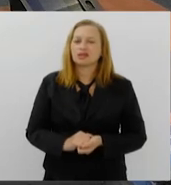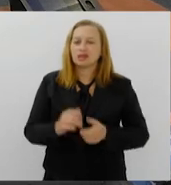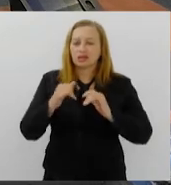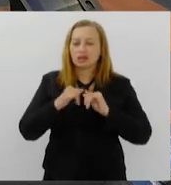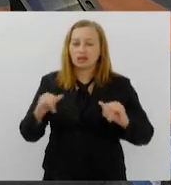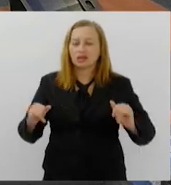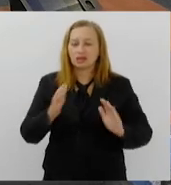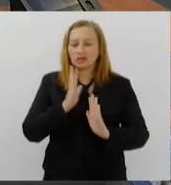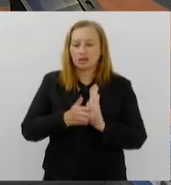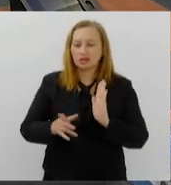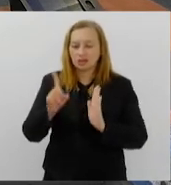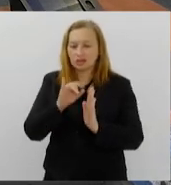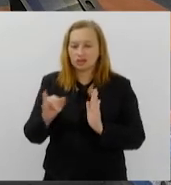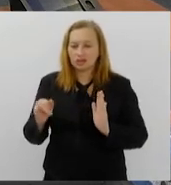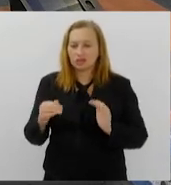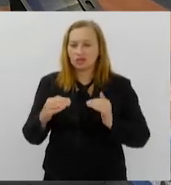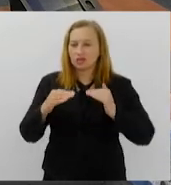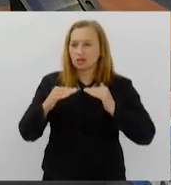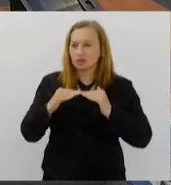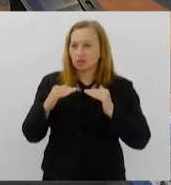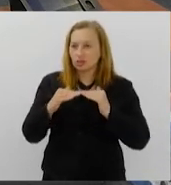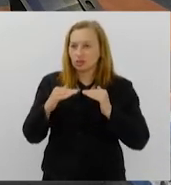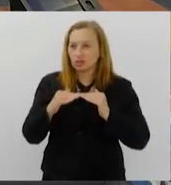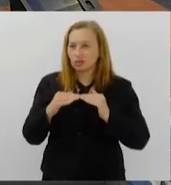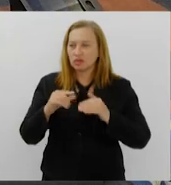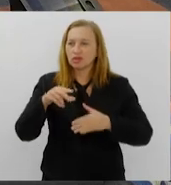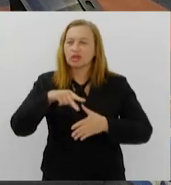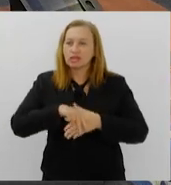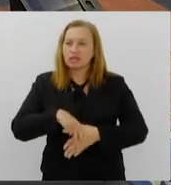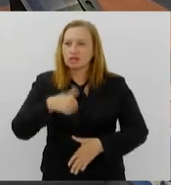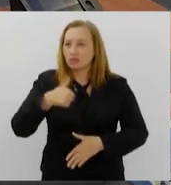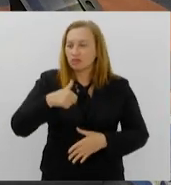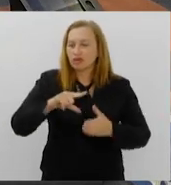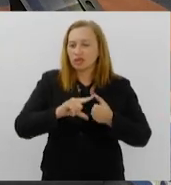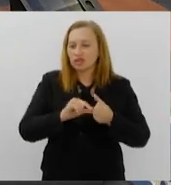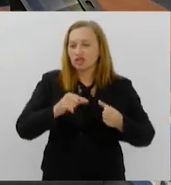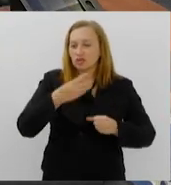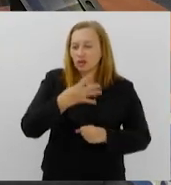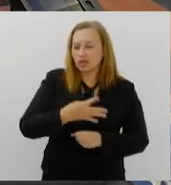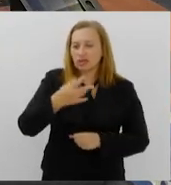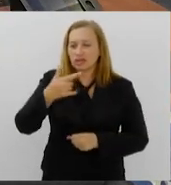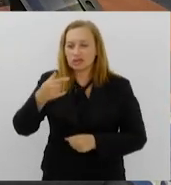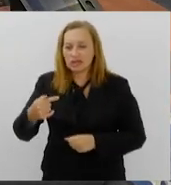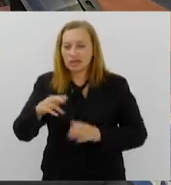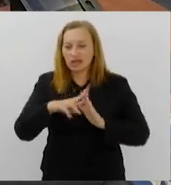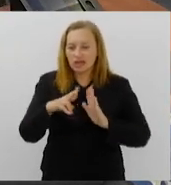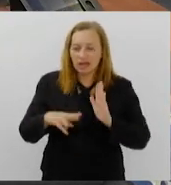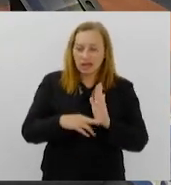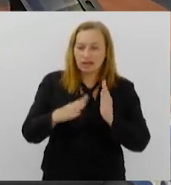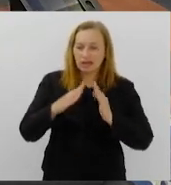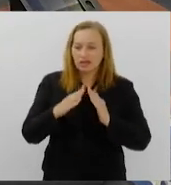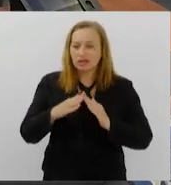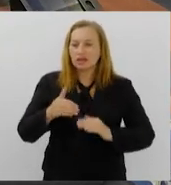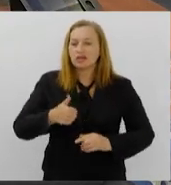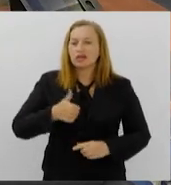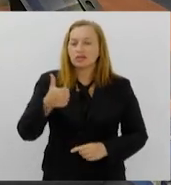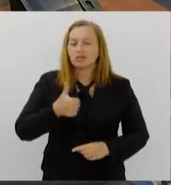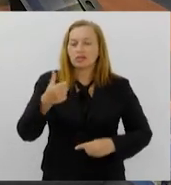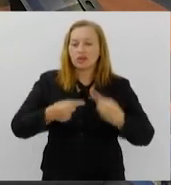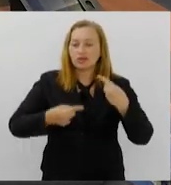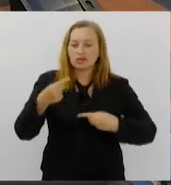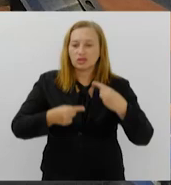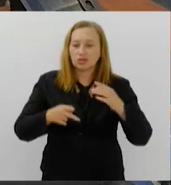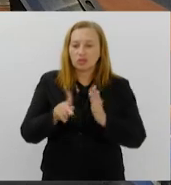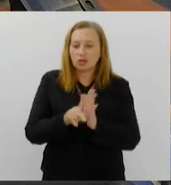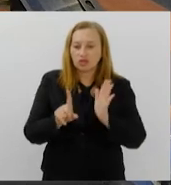Anuncio, incluído na ordem do dia, de acordo com o inciso 1º do artigo 47 do Regimento Interno. Em tramitação ordinária, em primeira